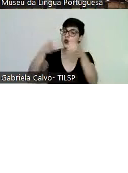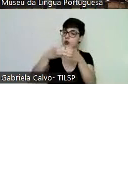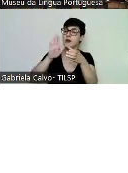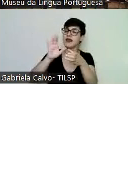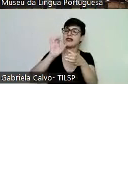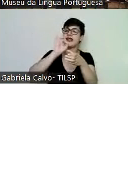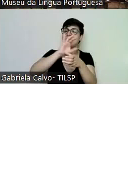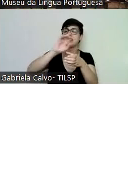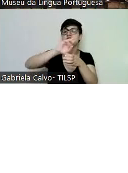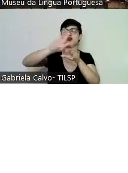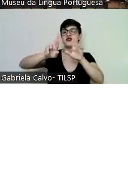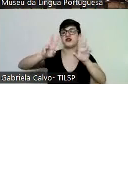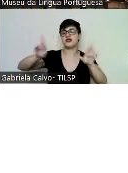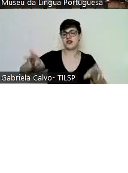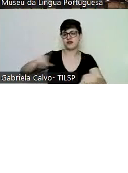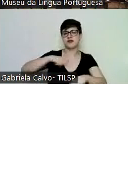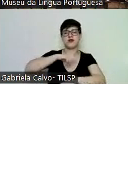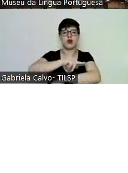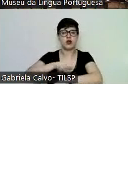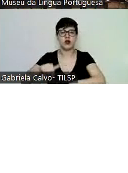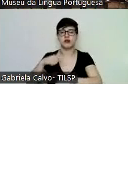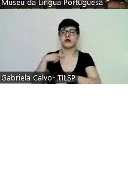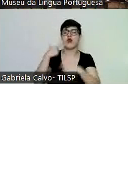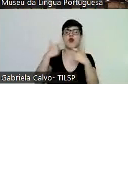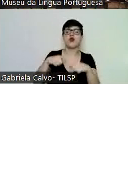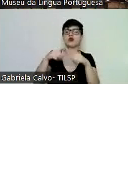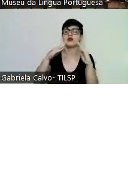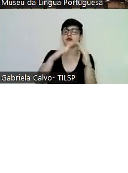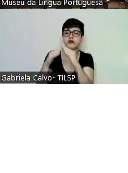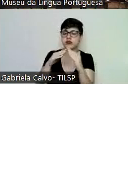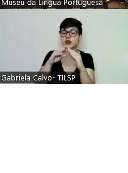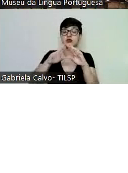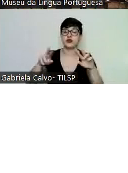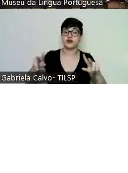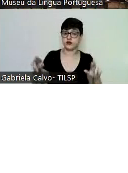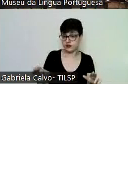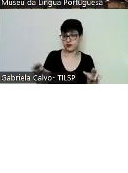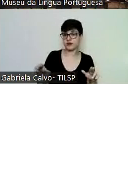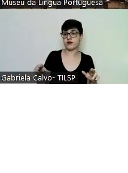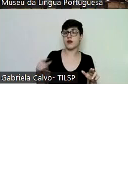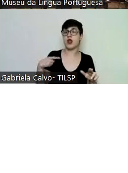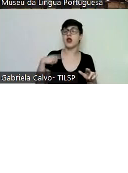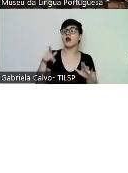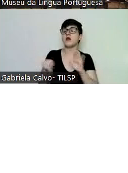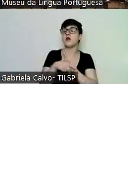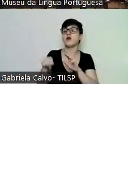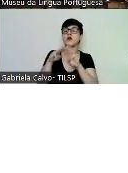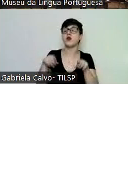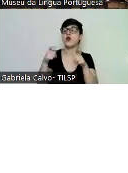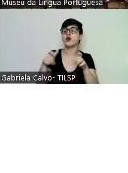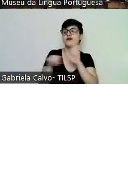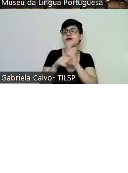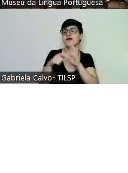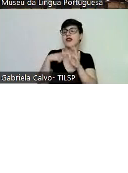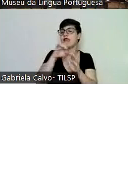territorialidade pluralidade a quem pertence a quem diz respeito Museu né então também público é menos do que o